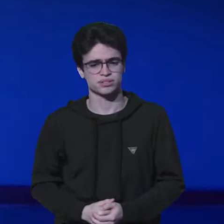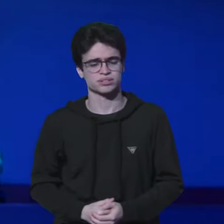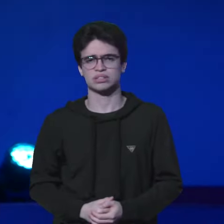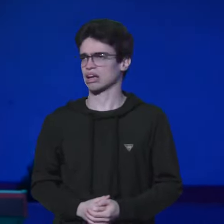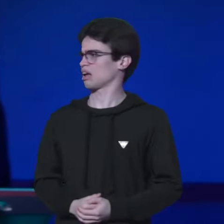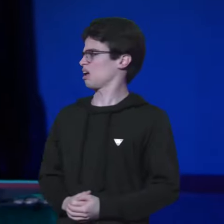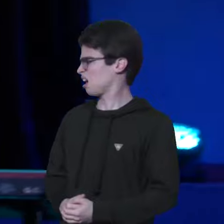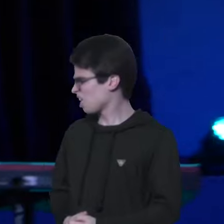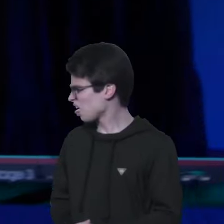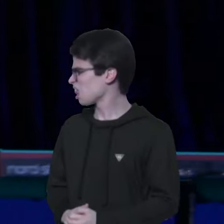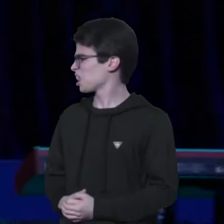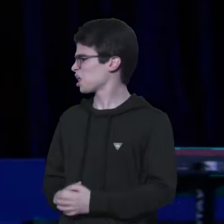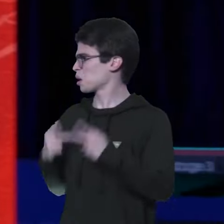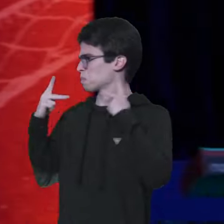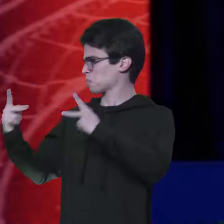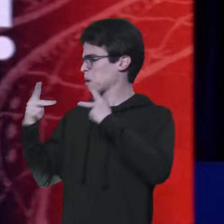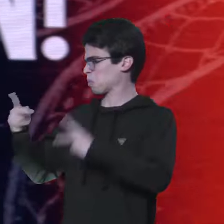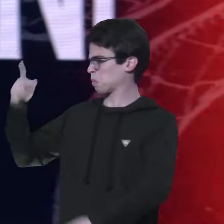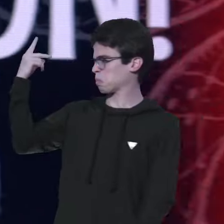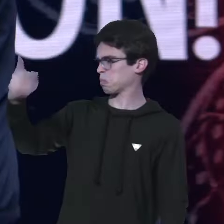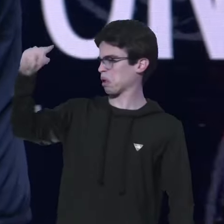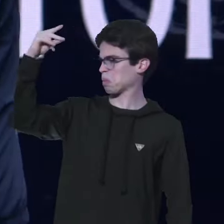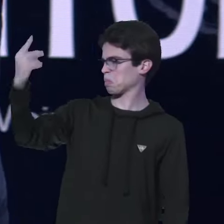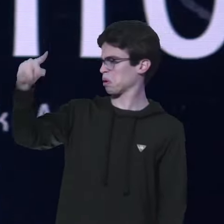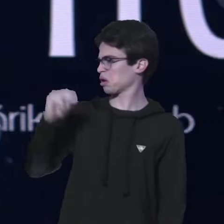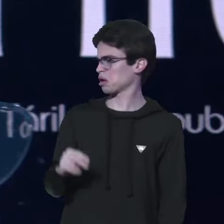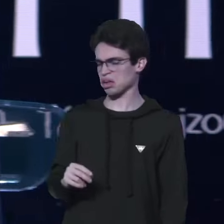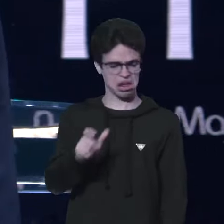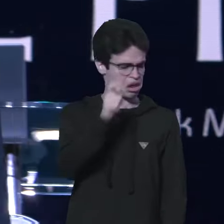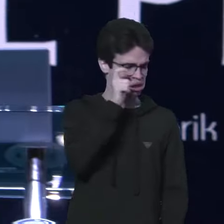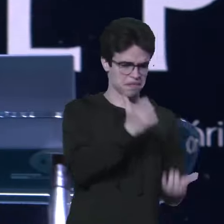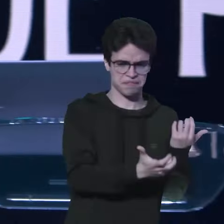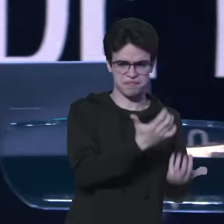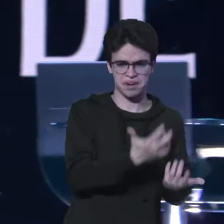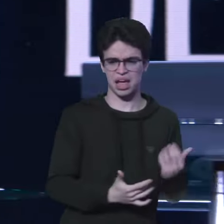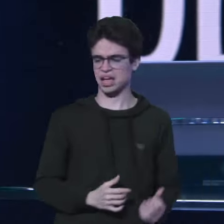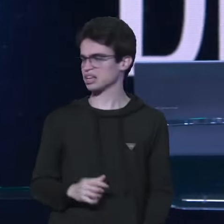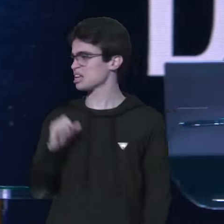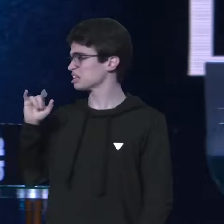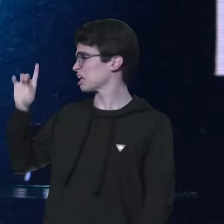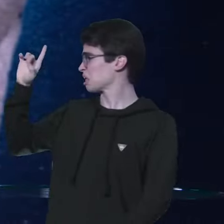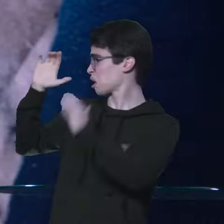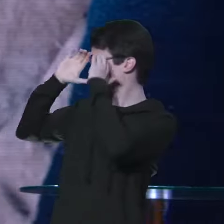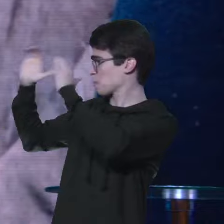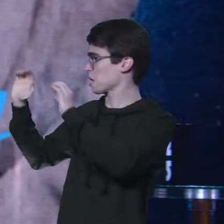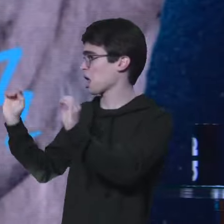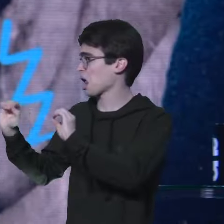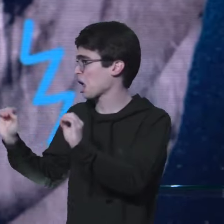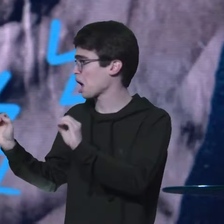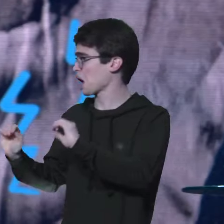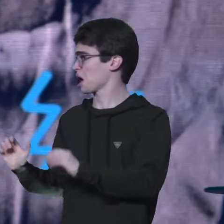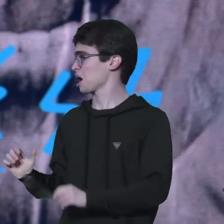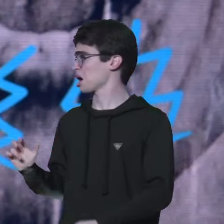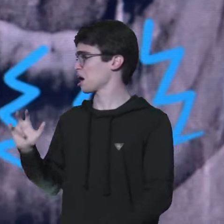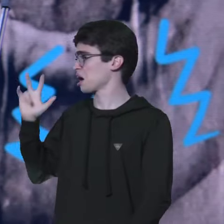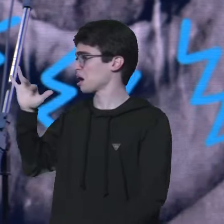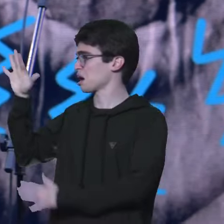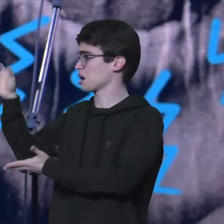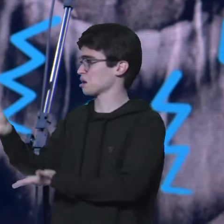Ah, mas que pregação moralista, inferno, quem não obedece a Deus... Ele vai lá